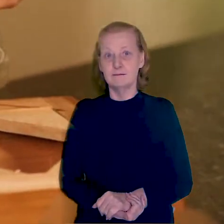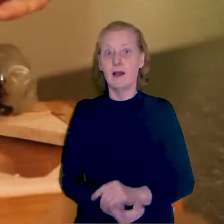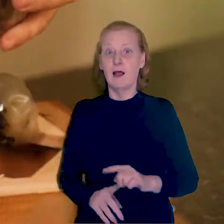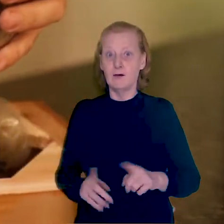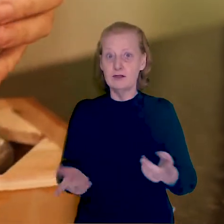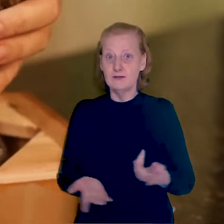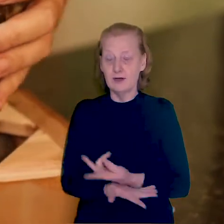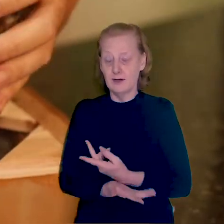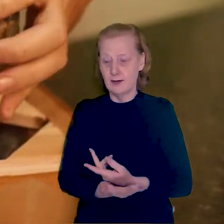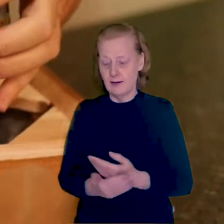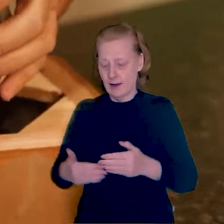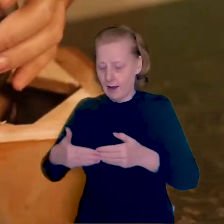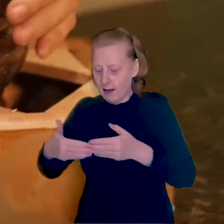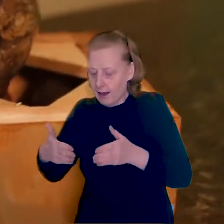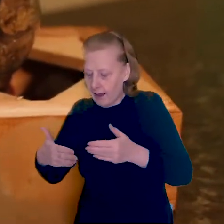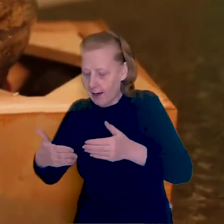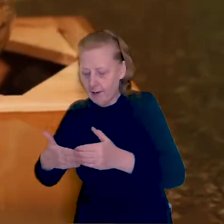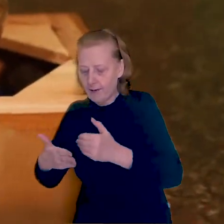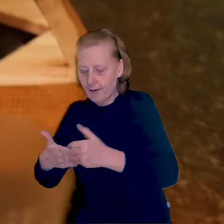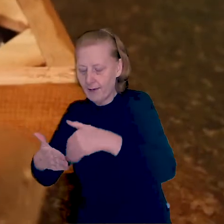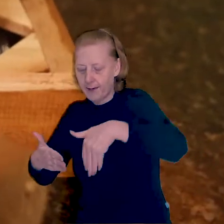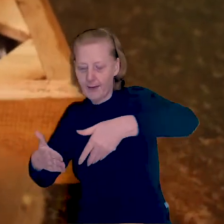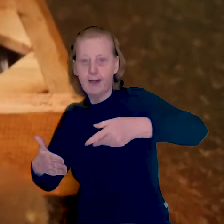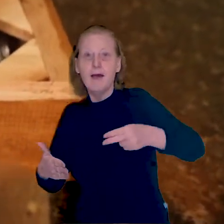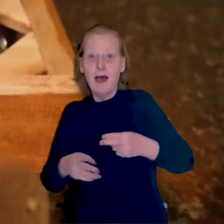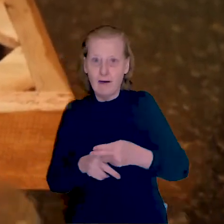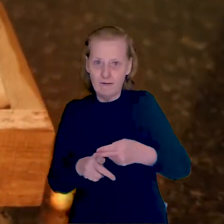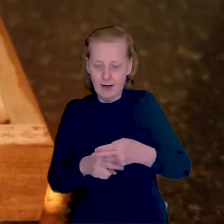Agora a gente vai soltar a isca com a faquinha.